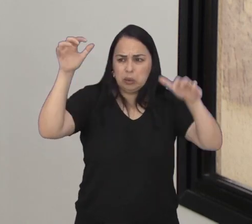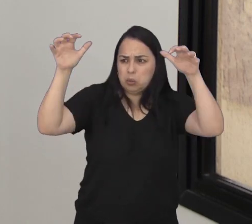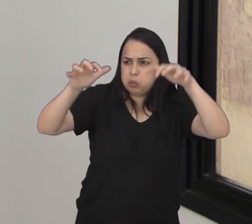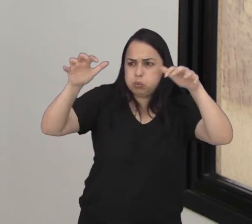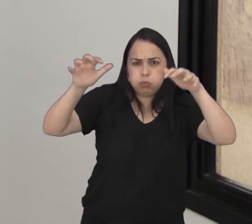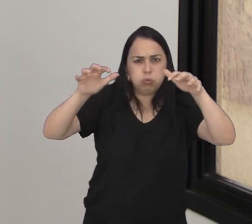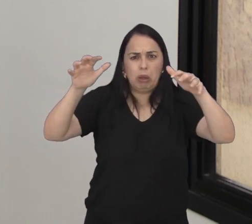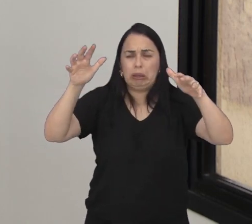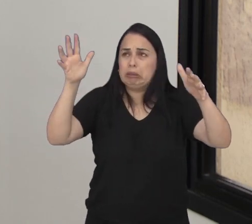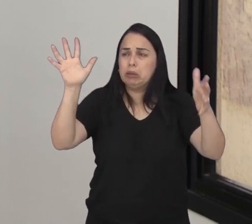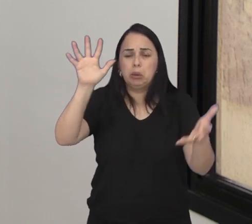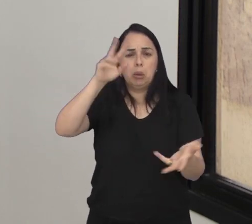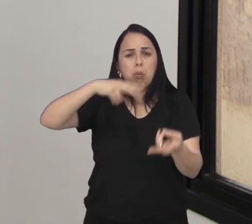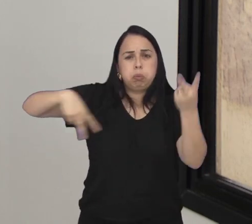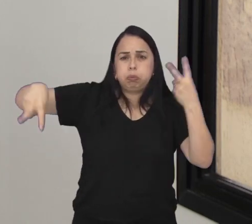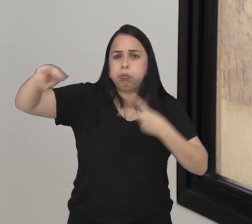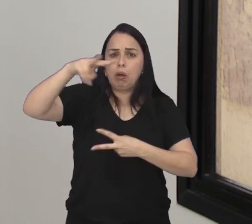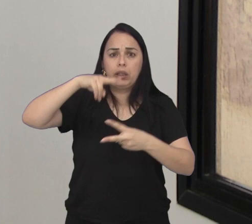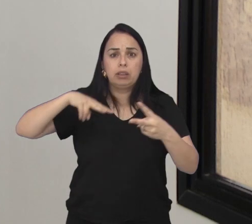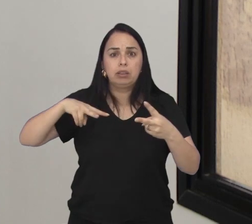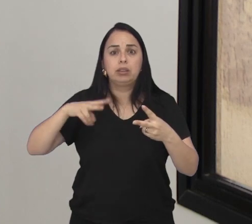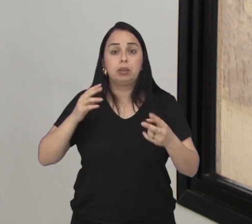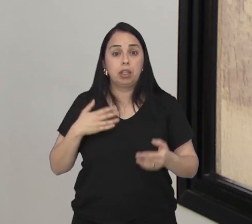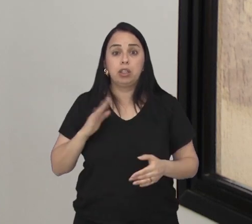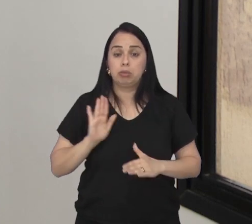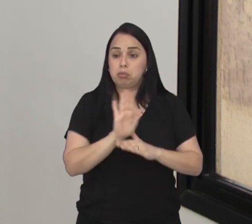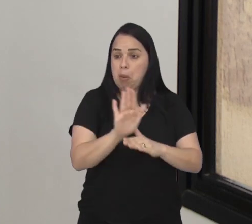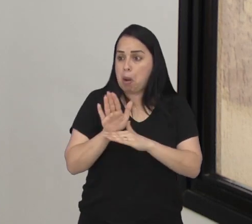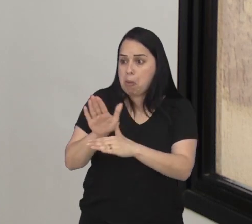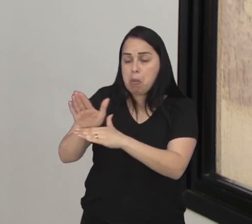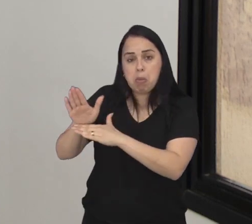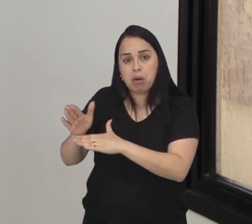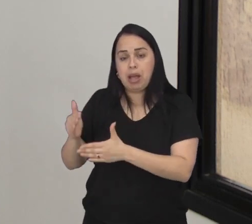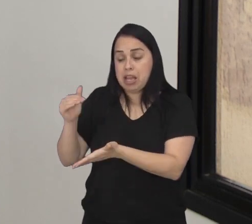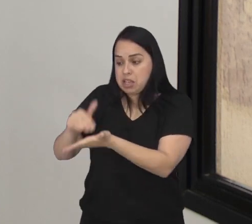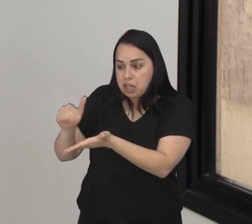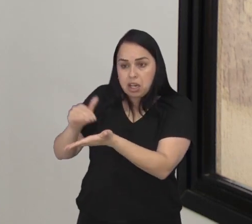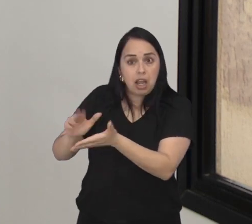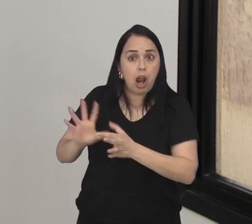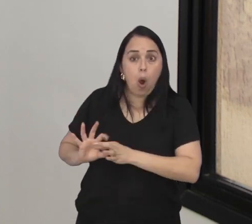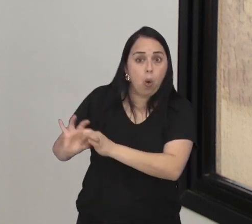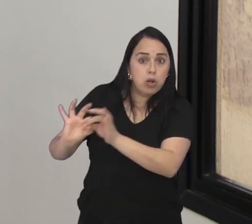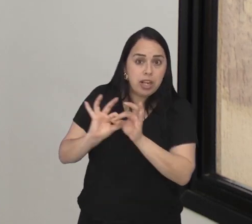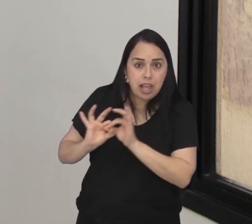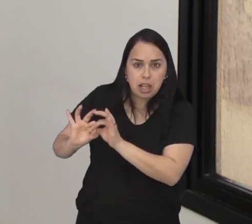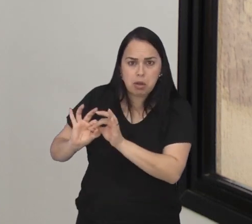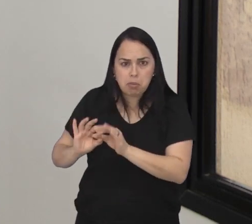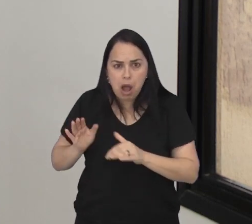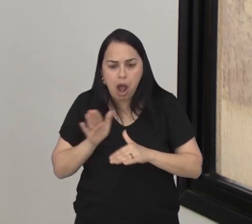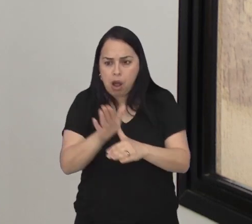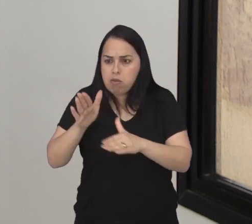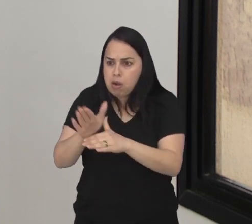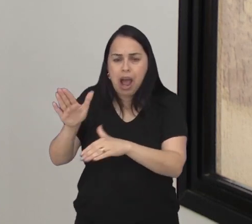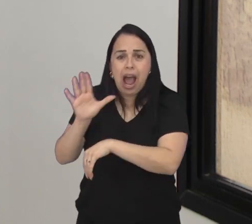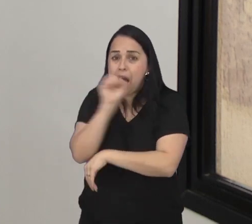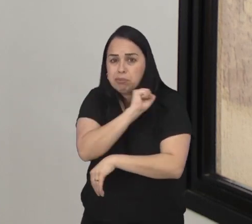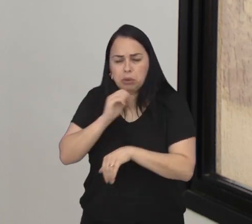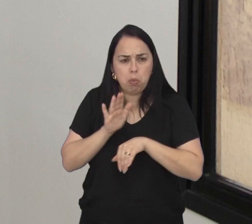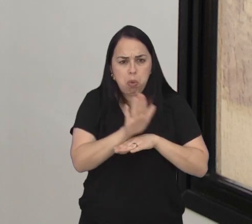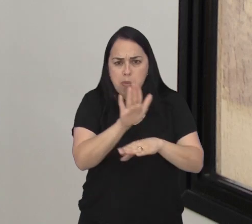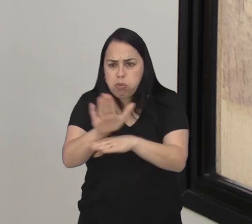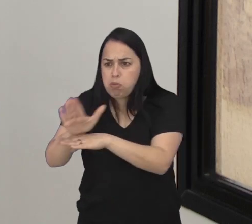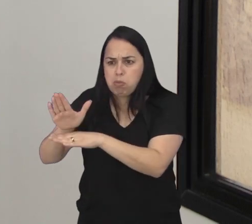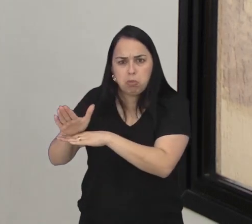impacto importante na natureza, que possa ter uma cooperação mútua entre as secretarias, para que se possa atender com rapidez as